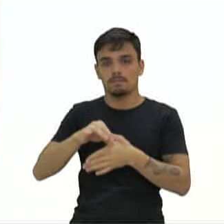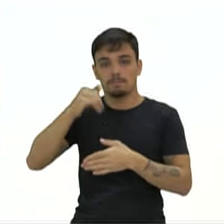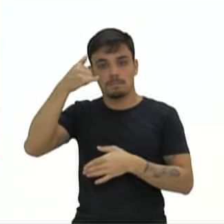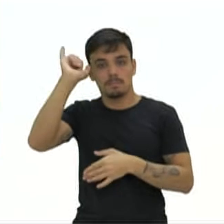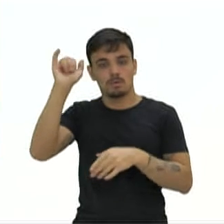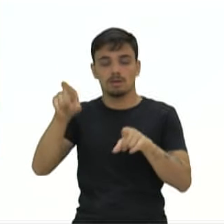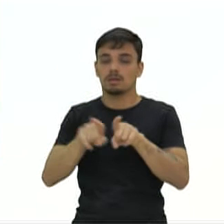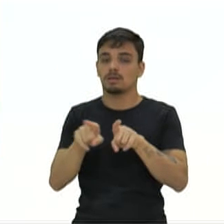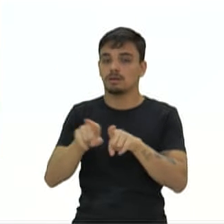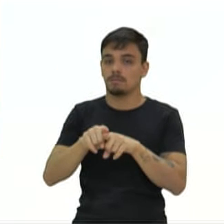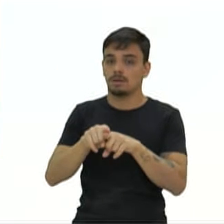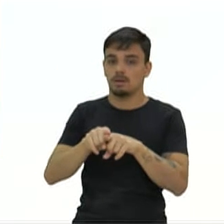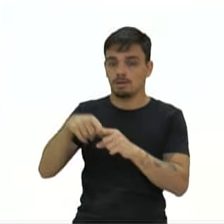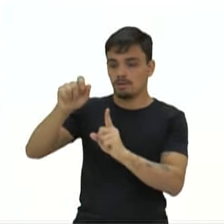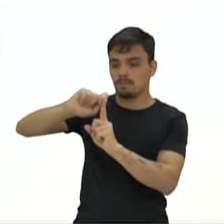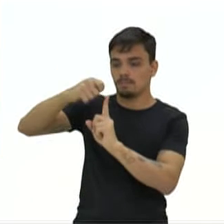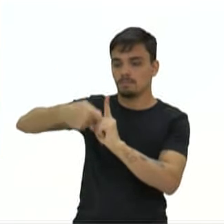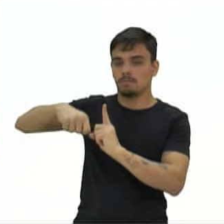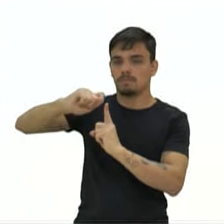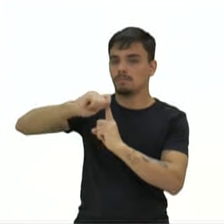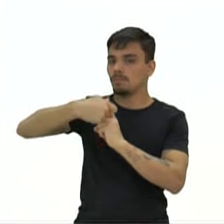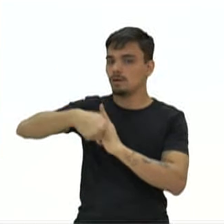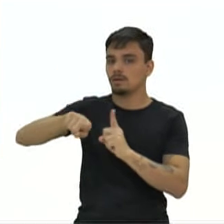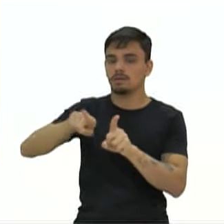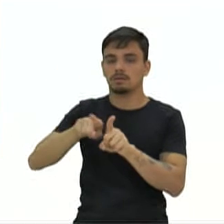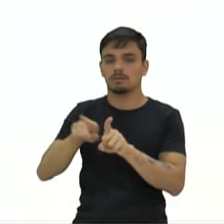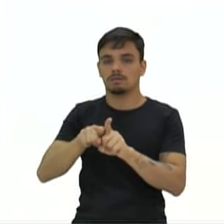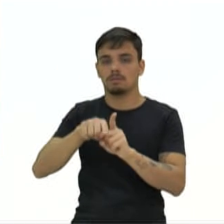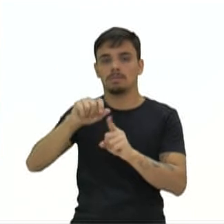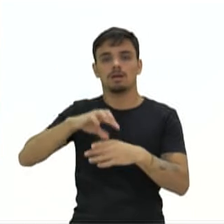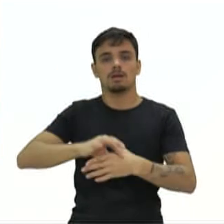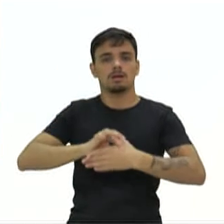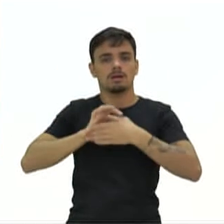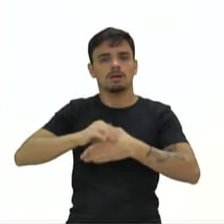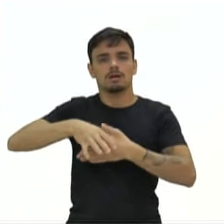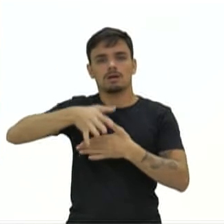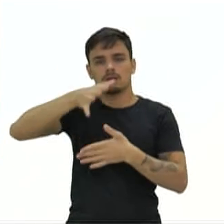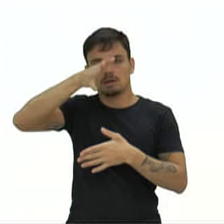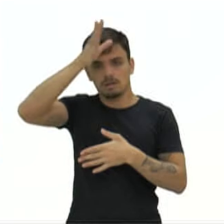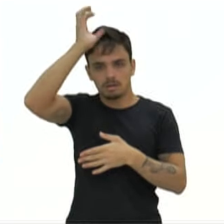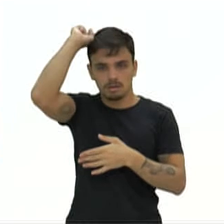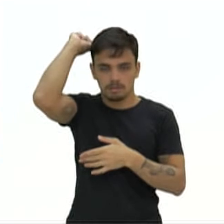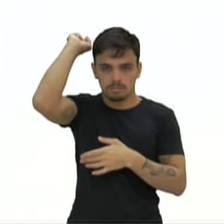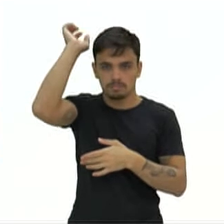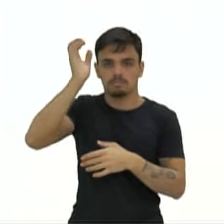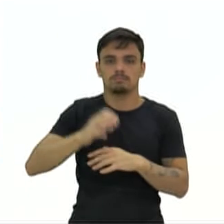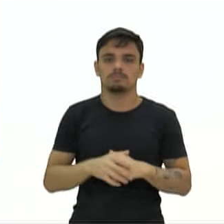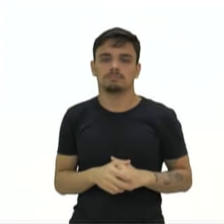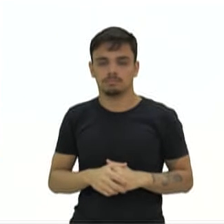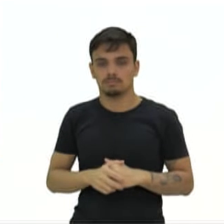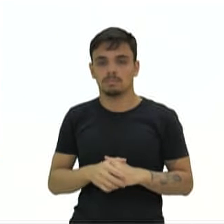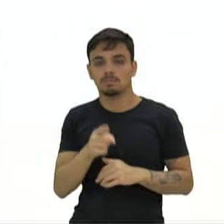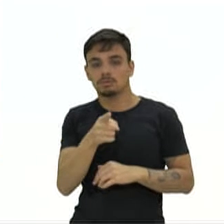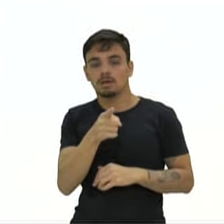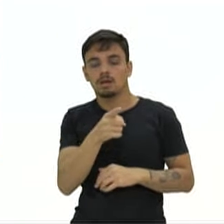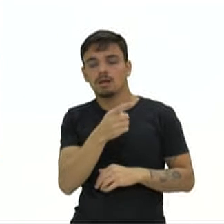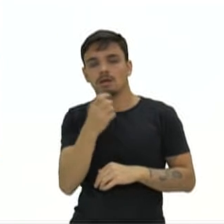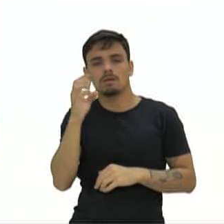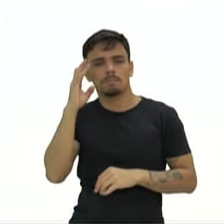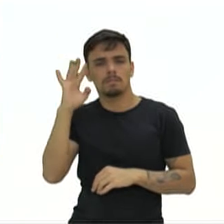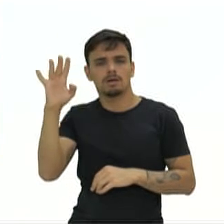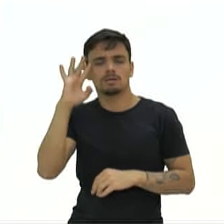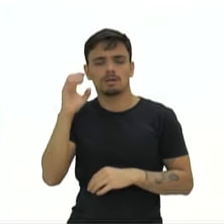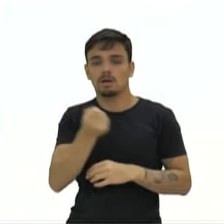né? Na banana, na carne de frango. Para você imaginar o